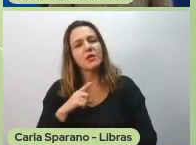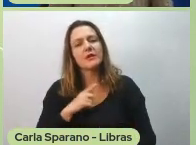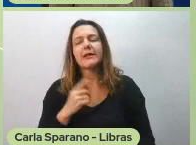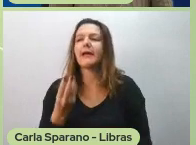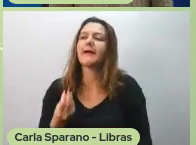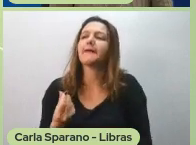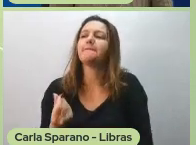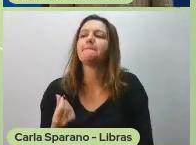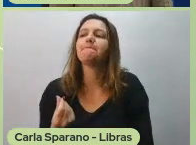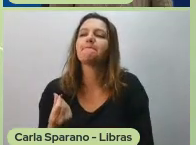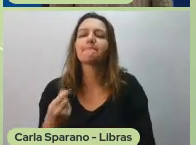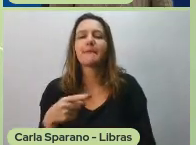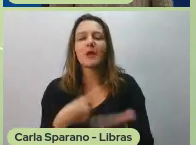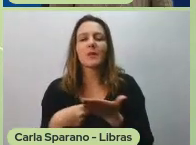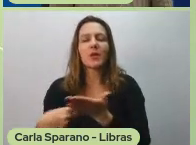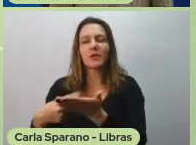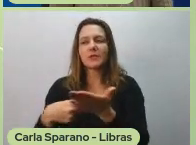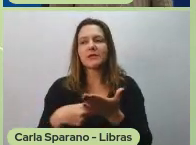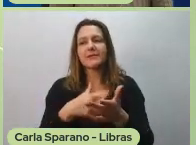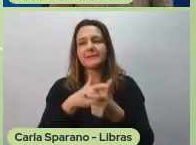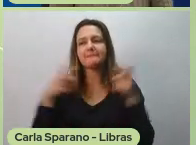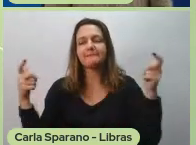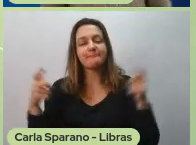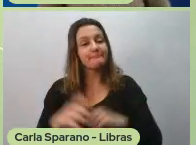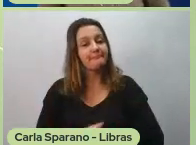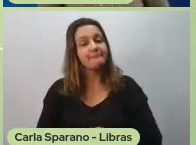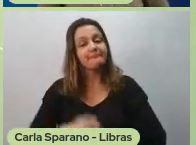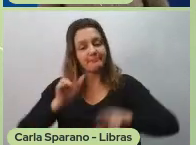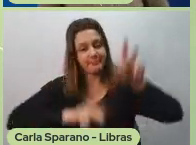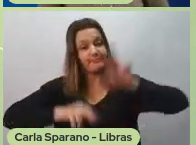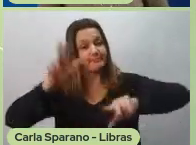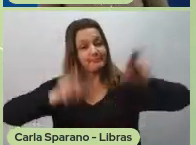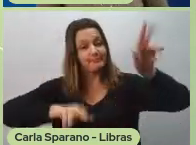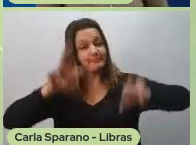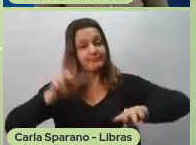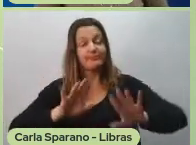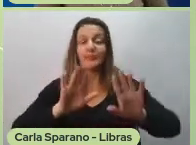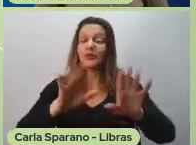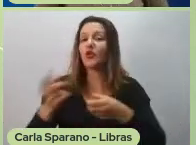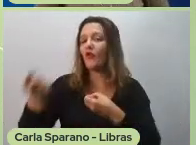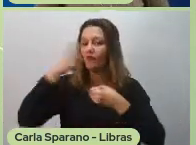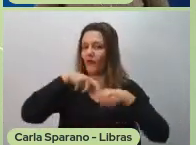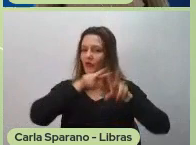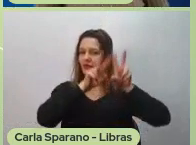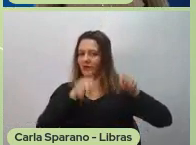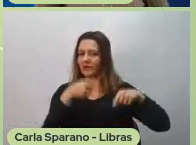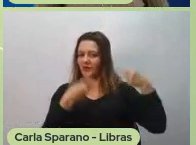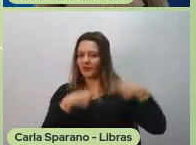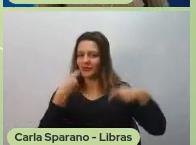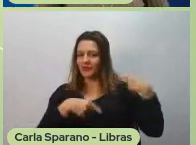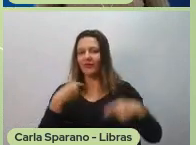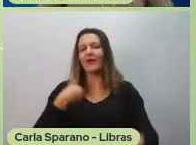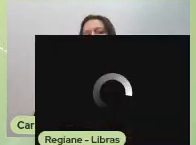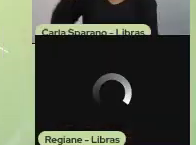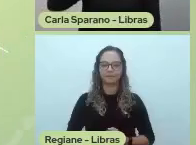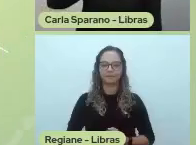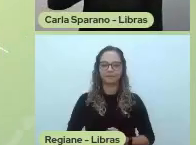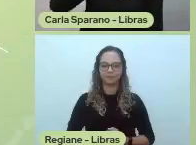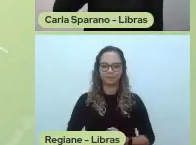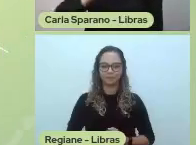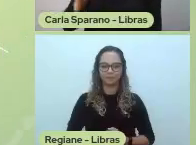uma combinação mais ampla, né? Mais diversa. Mas só voltando aqui para a discussão, porque eu tenho